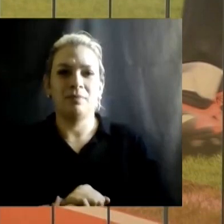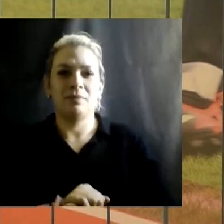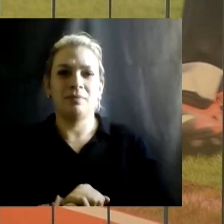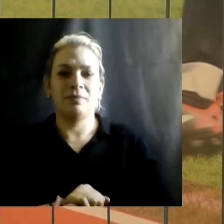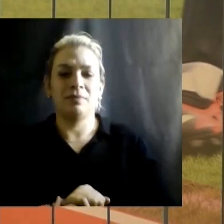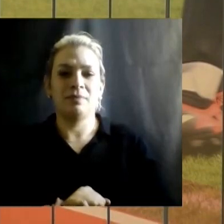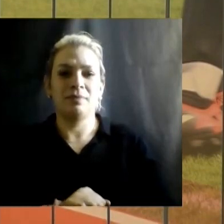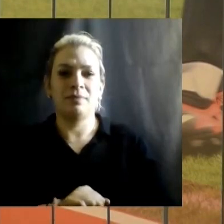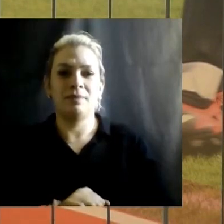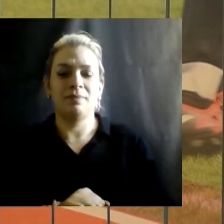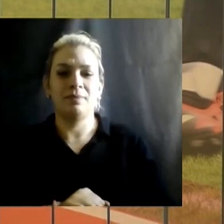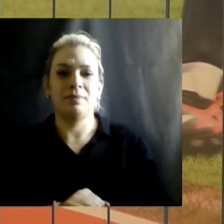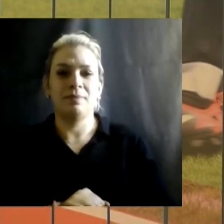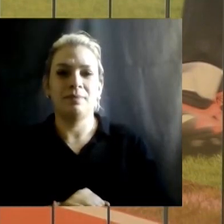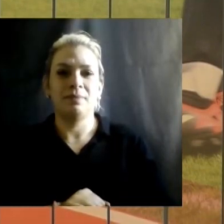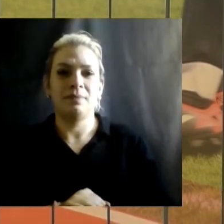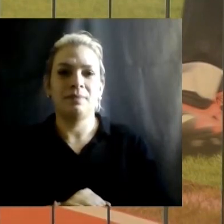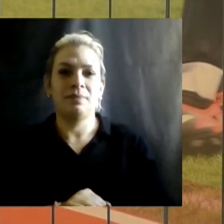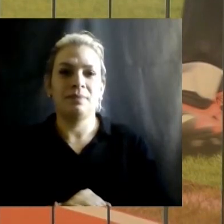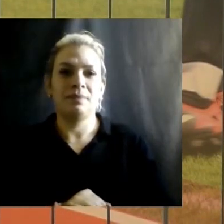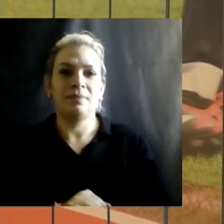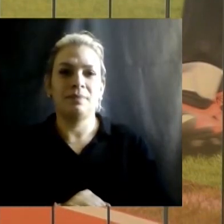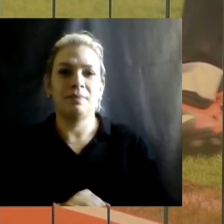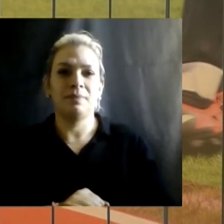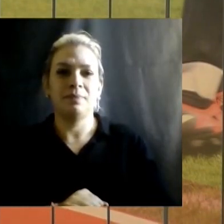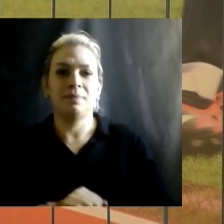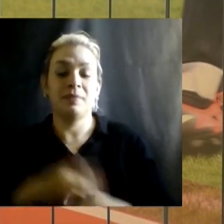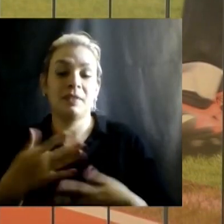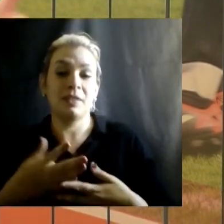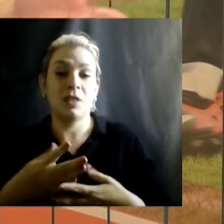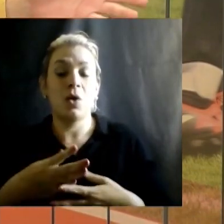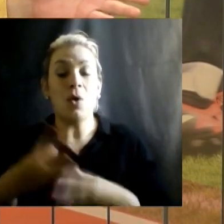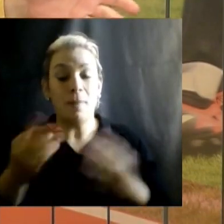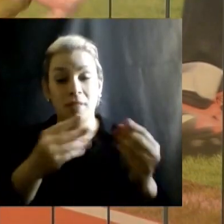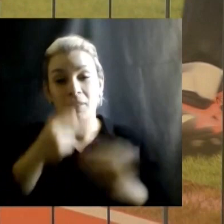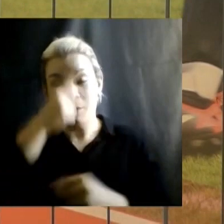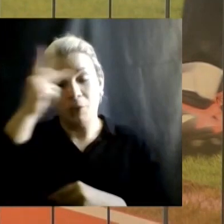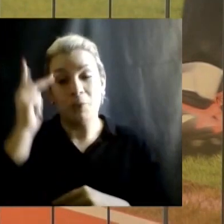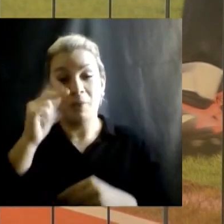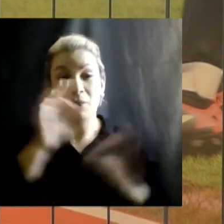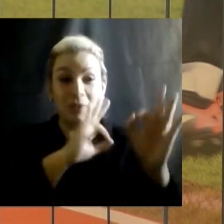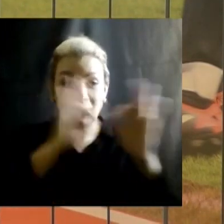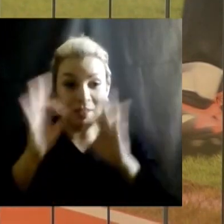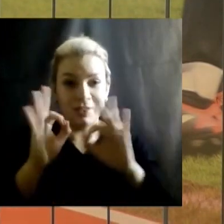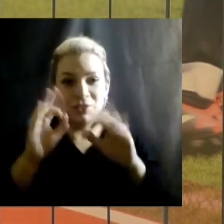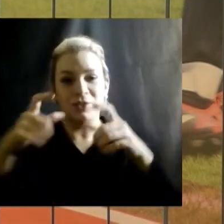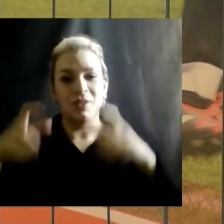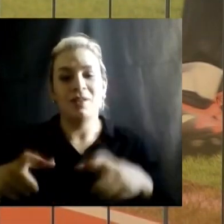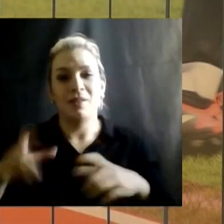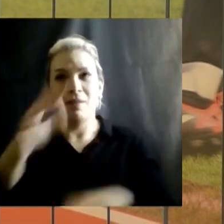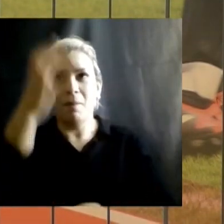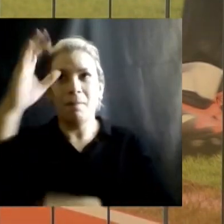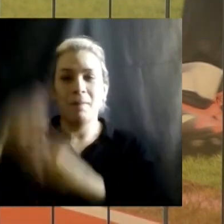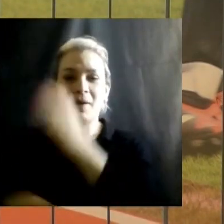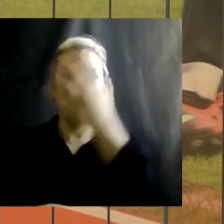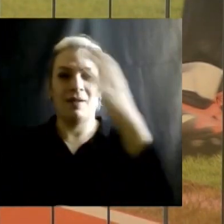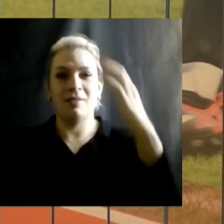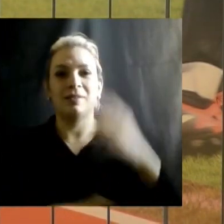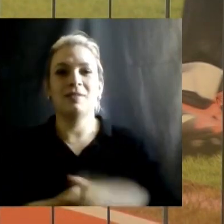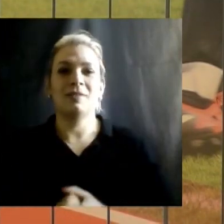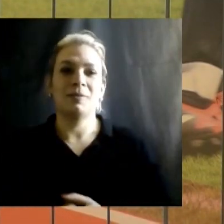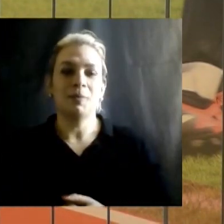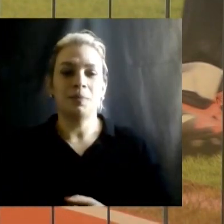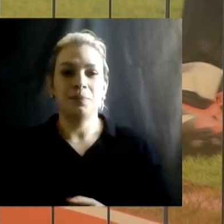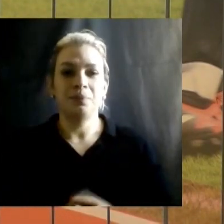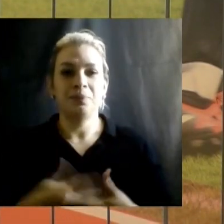Praça Arautos da Paz, com milhares de torcedores. Então nos conte, Cassiane Alves, como foi